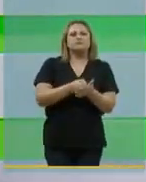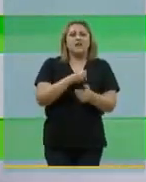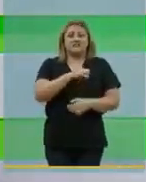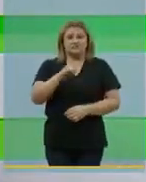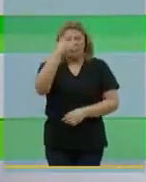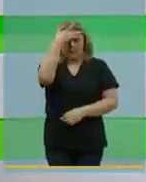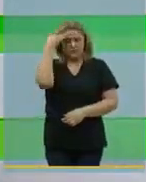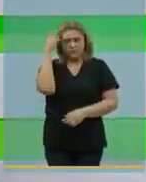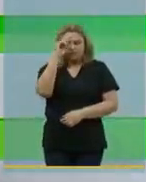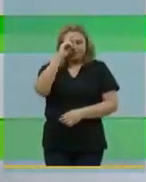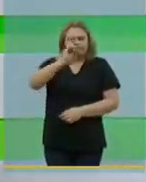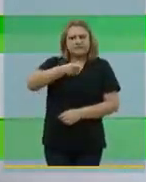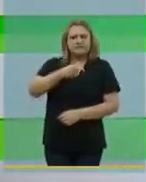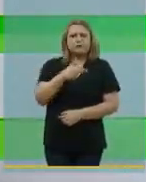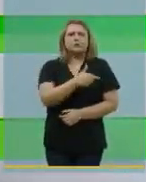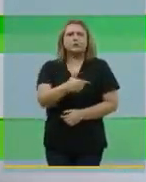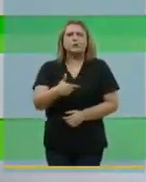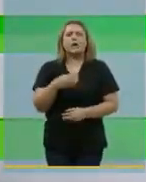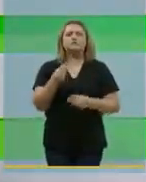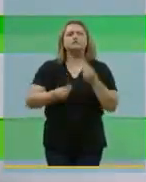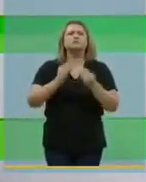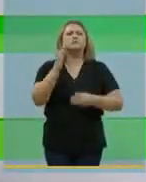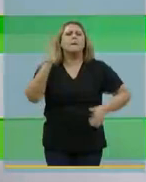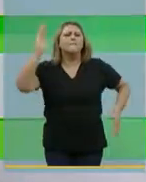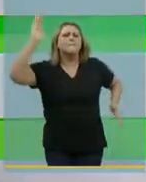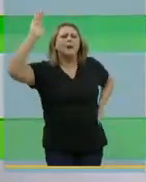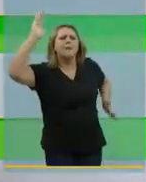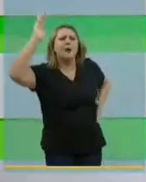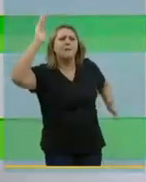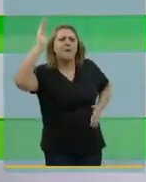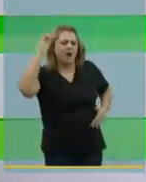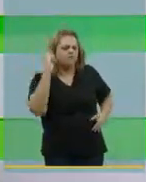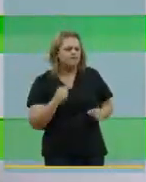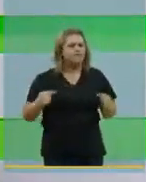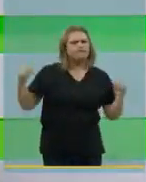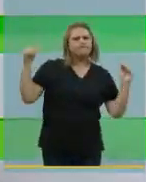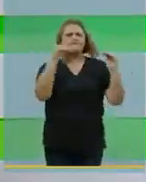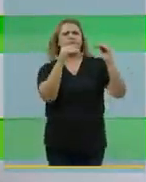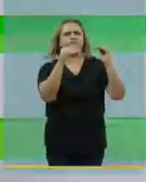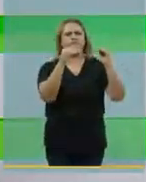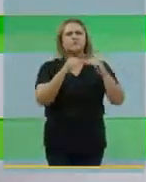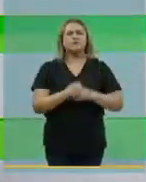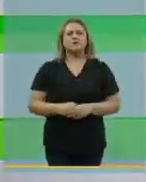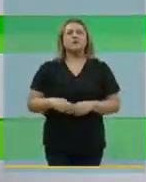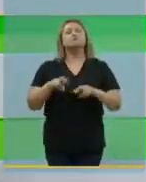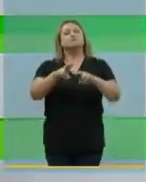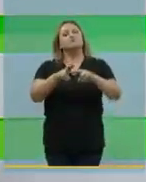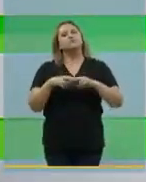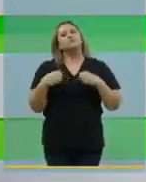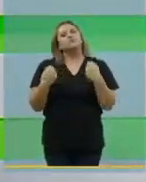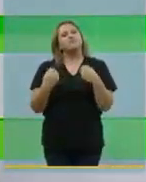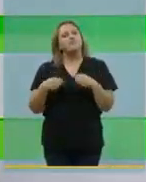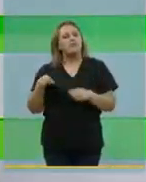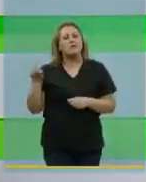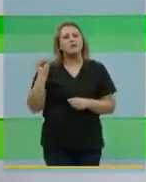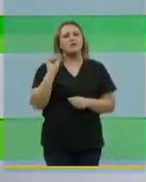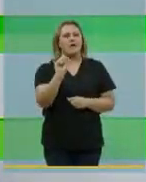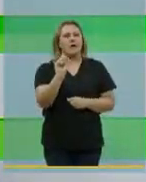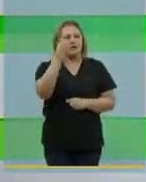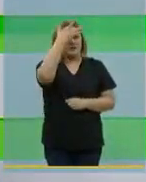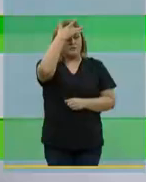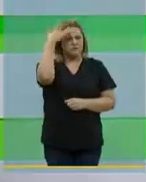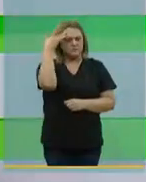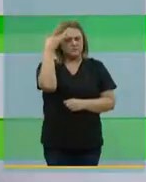avanços marginais consideram mais poderosos do que as autoridades constituídas é por isso que se fala em tolerância